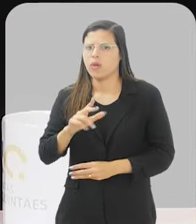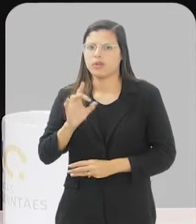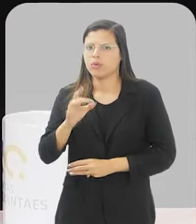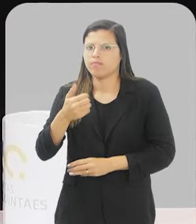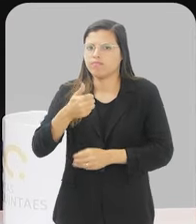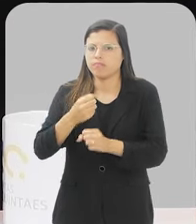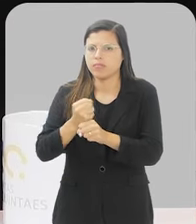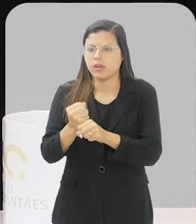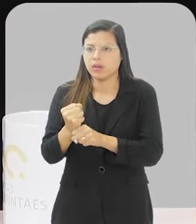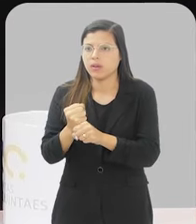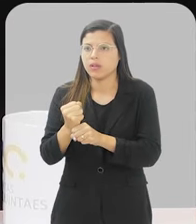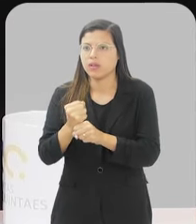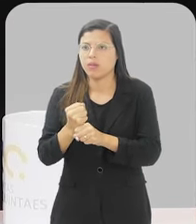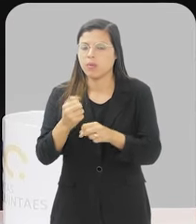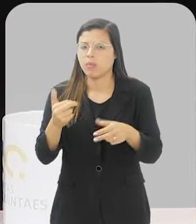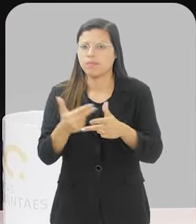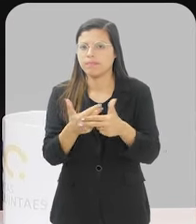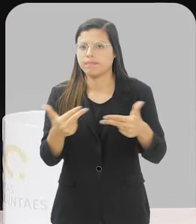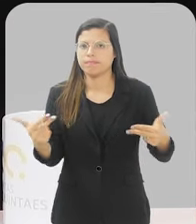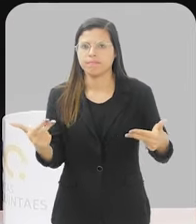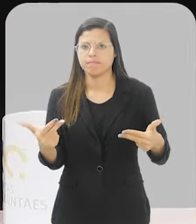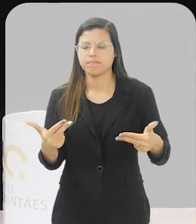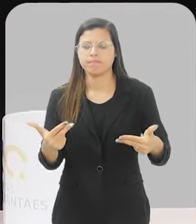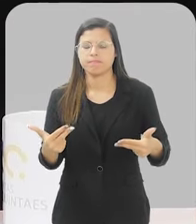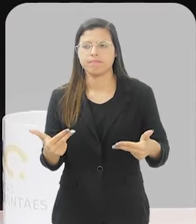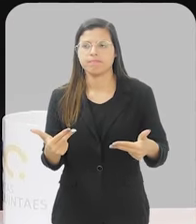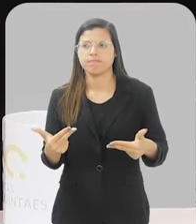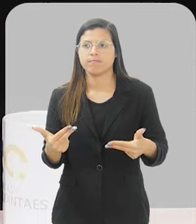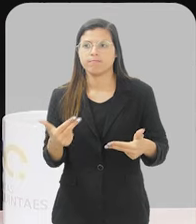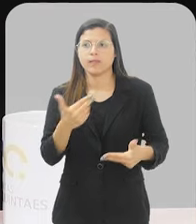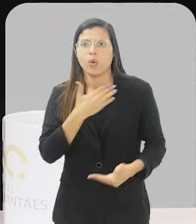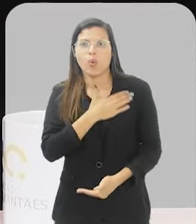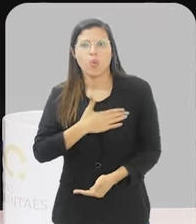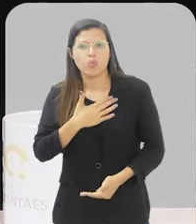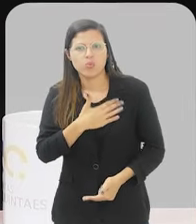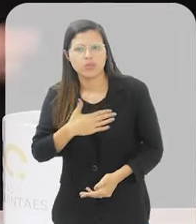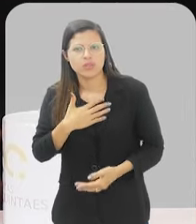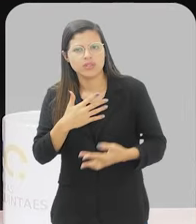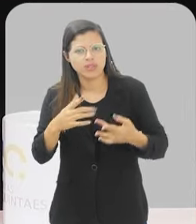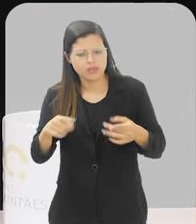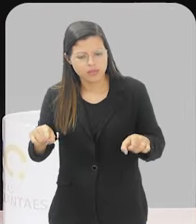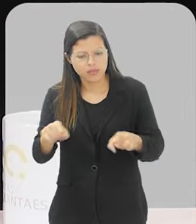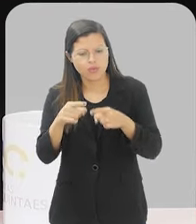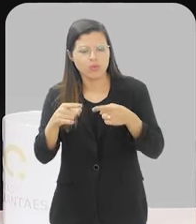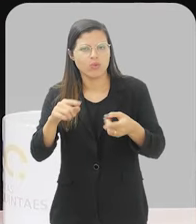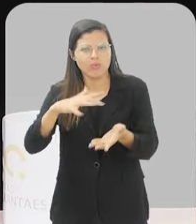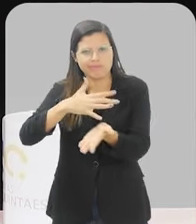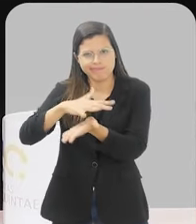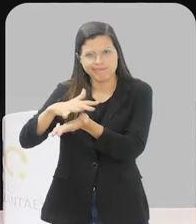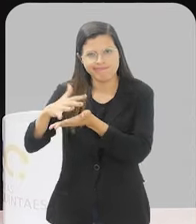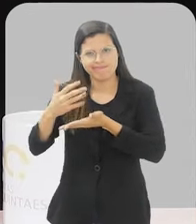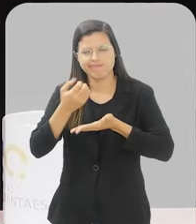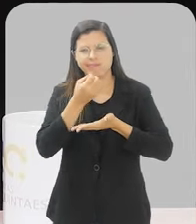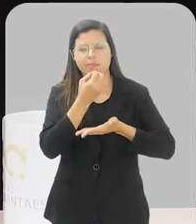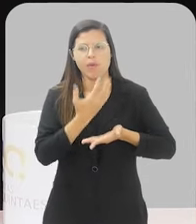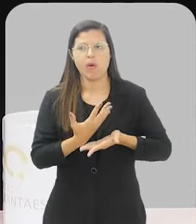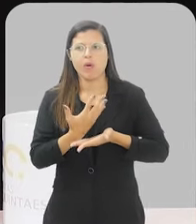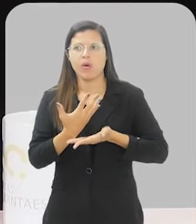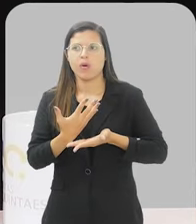por ser o primeiro ano, e por ser uma coisa que eu gostei do enredo, o samba era